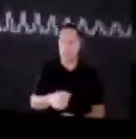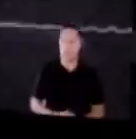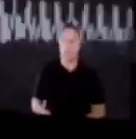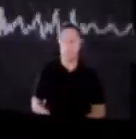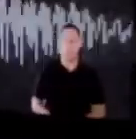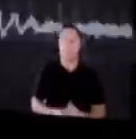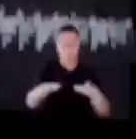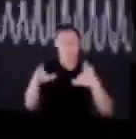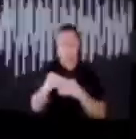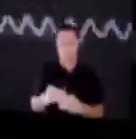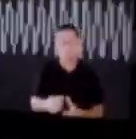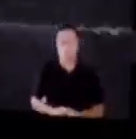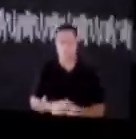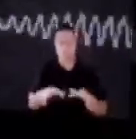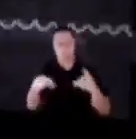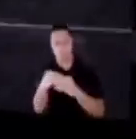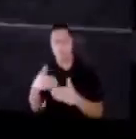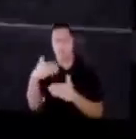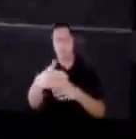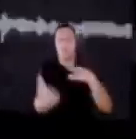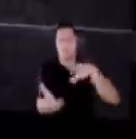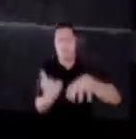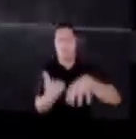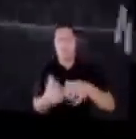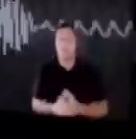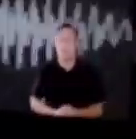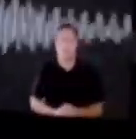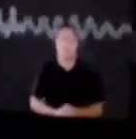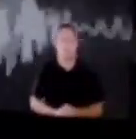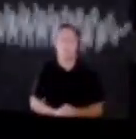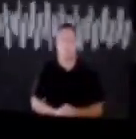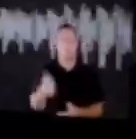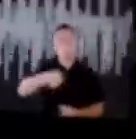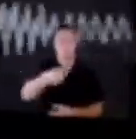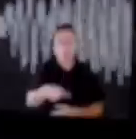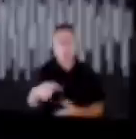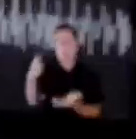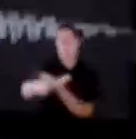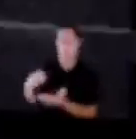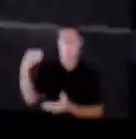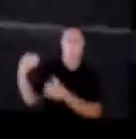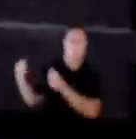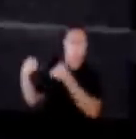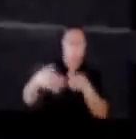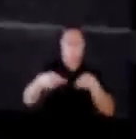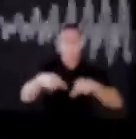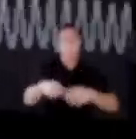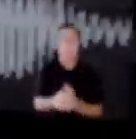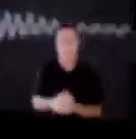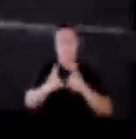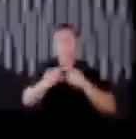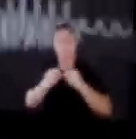para frente do congresso nacional ninguém veio para Brasília para ficar aqui acampado na frente do Acampamento na frente do QG não